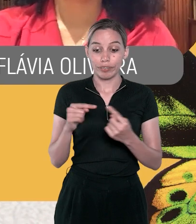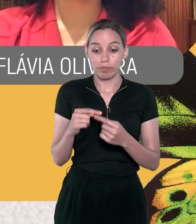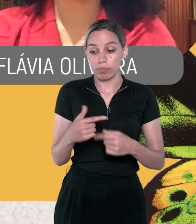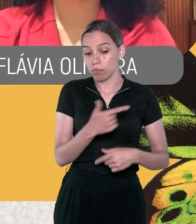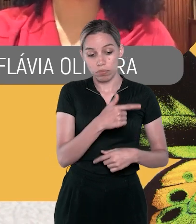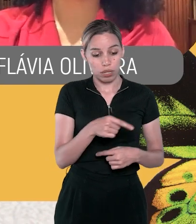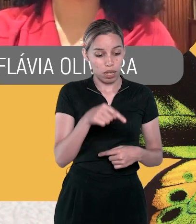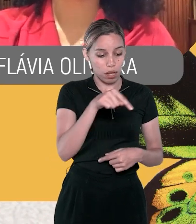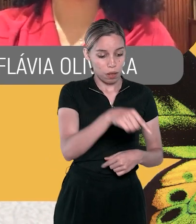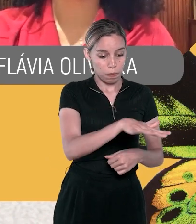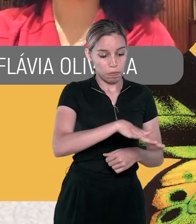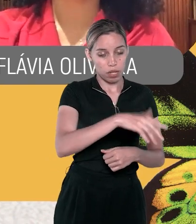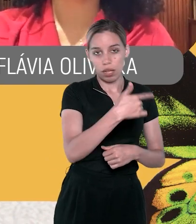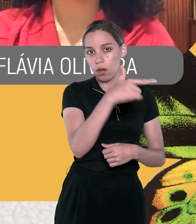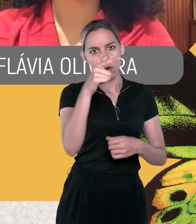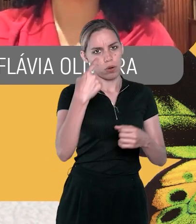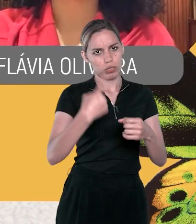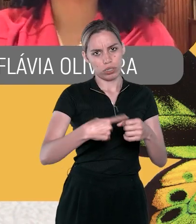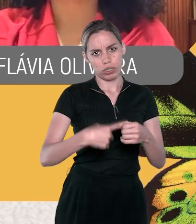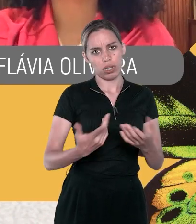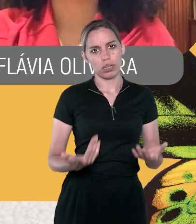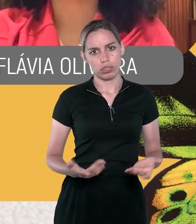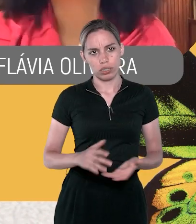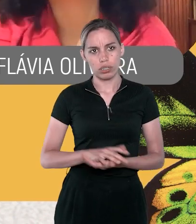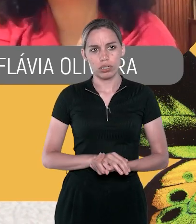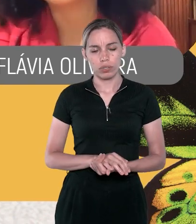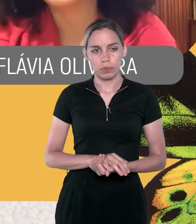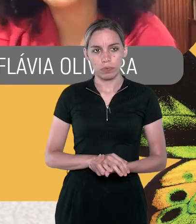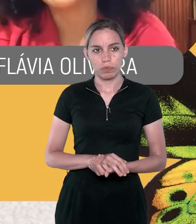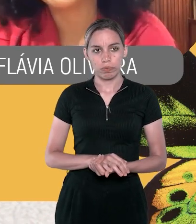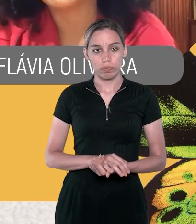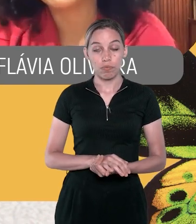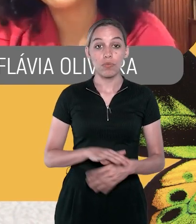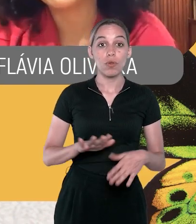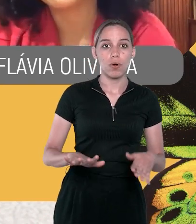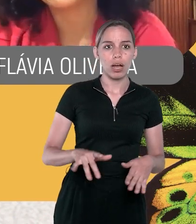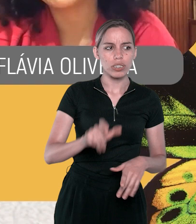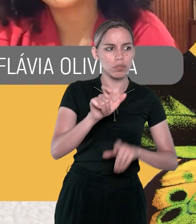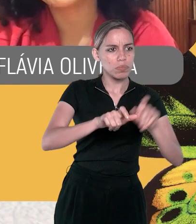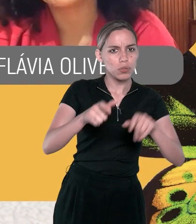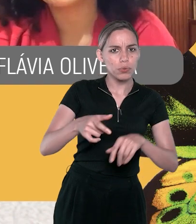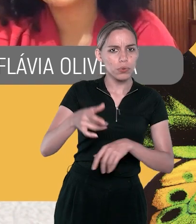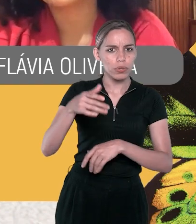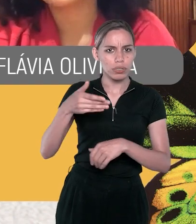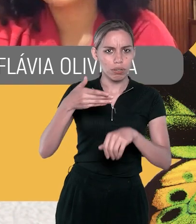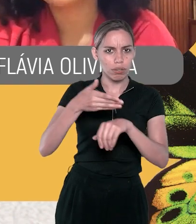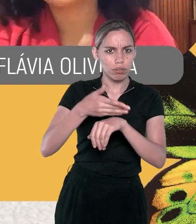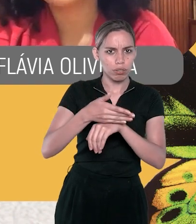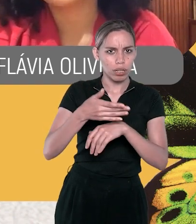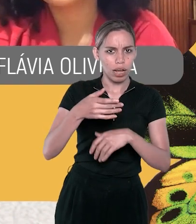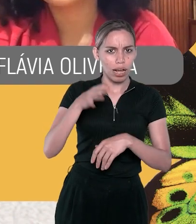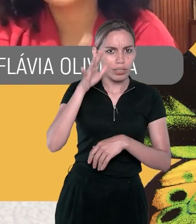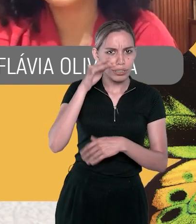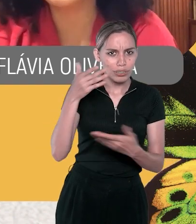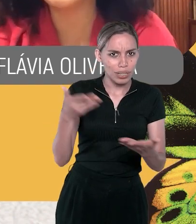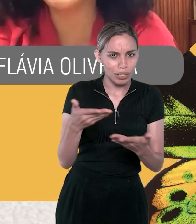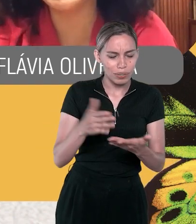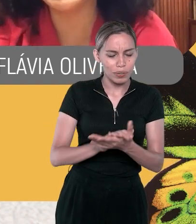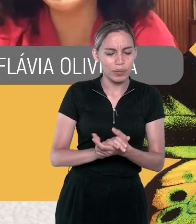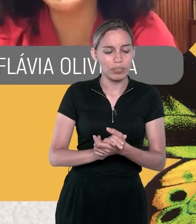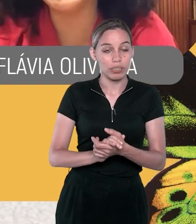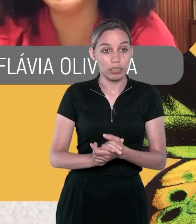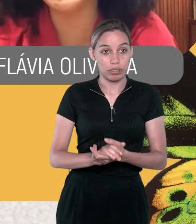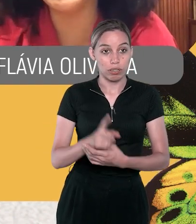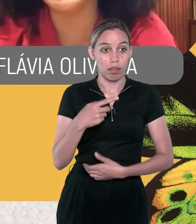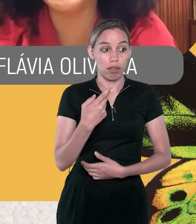você paradinha para percebeu. você que entrou agora aqui na nossa conversa. Estamos conversando sobre o intérprete